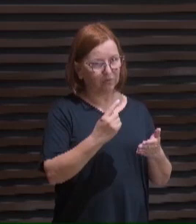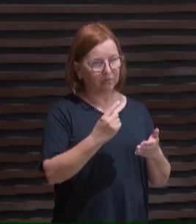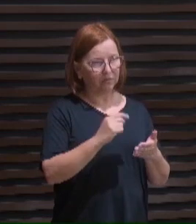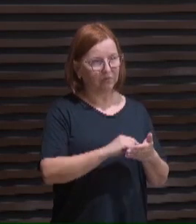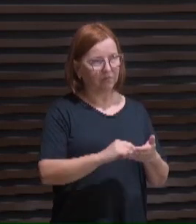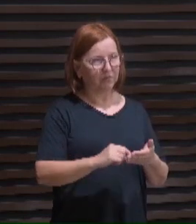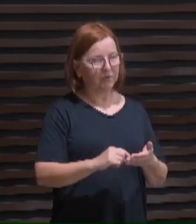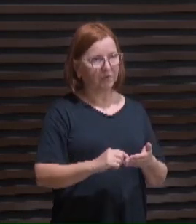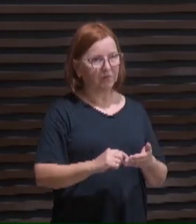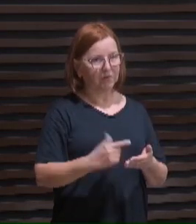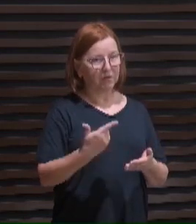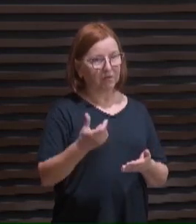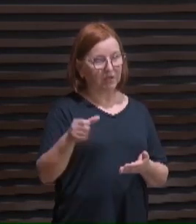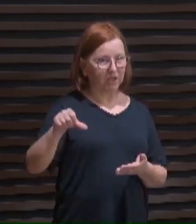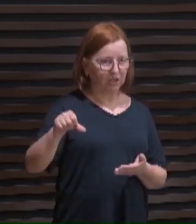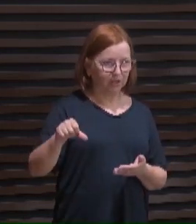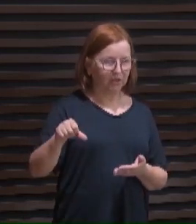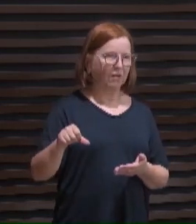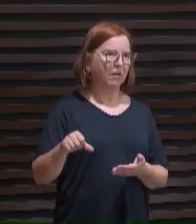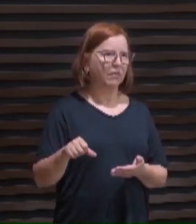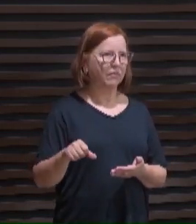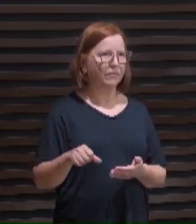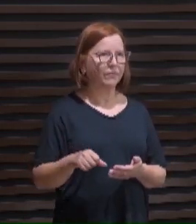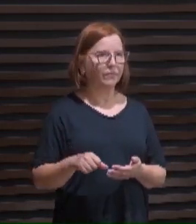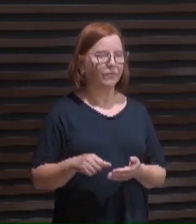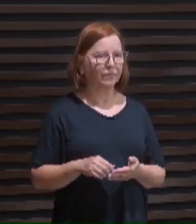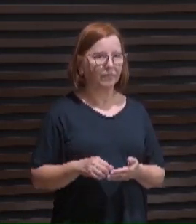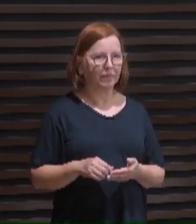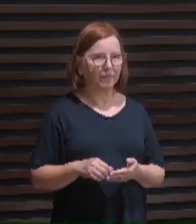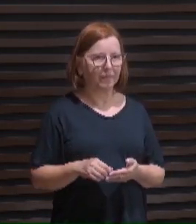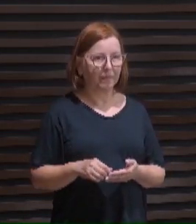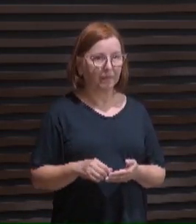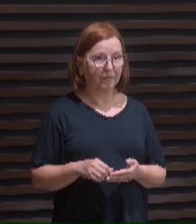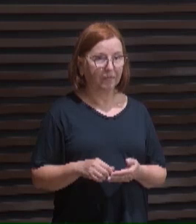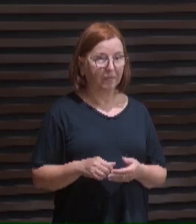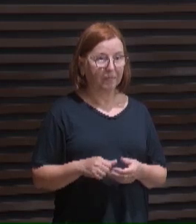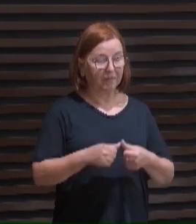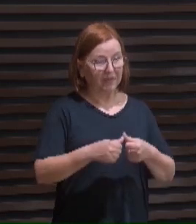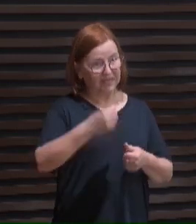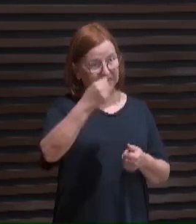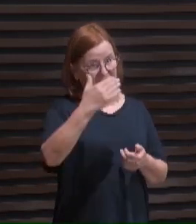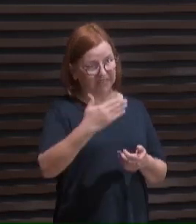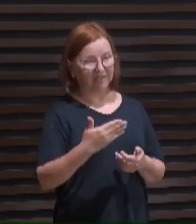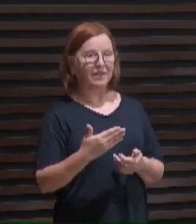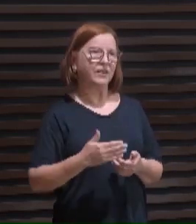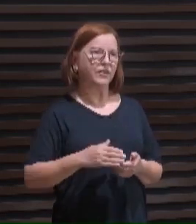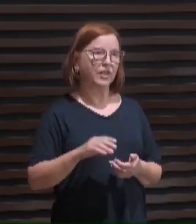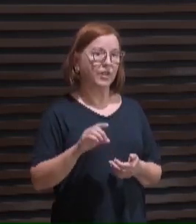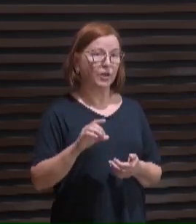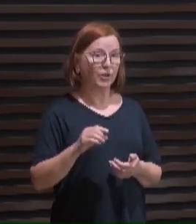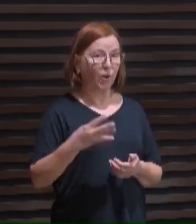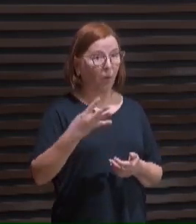38, aquelas são as características da humanidade. Destas características que estão lá de Romanos, só 4